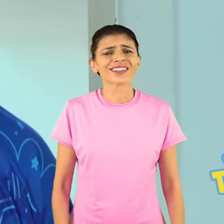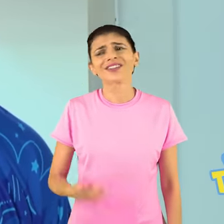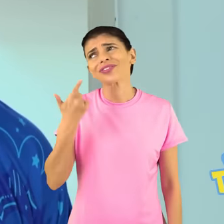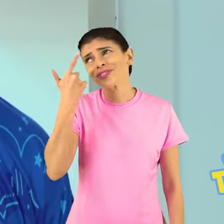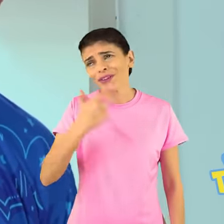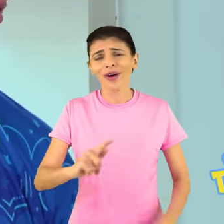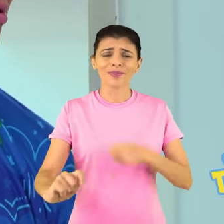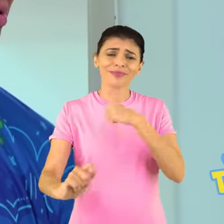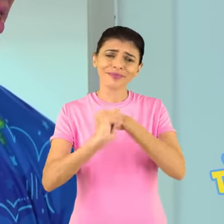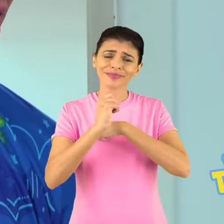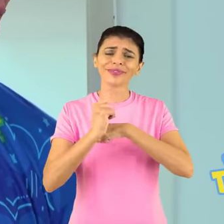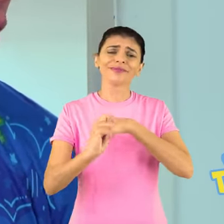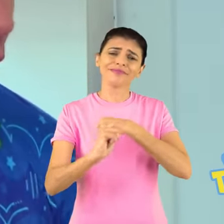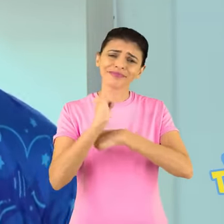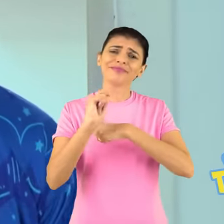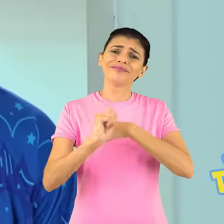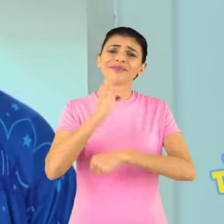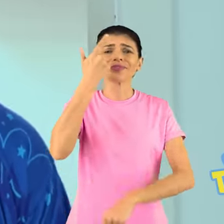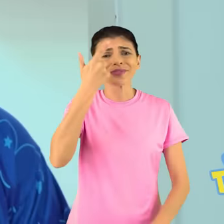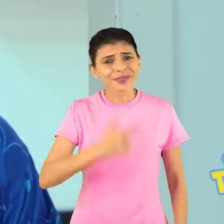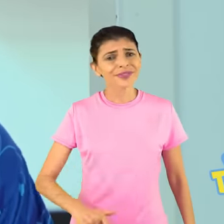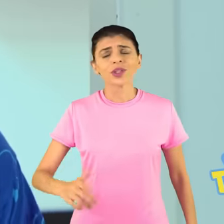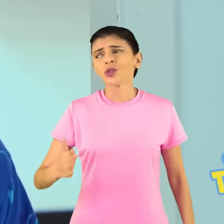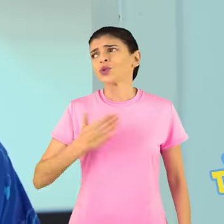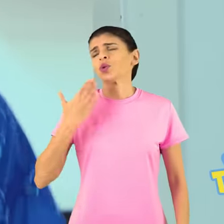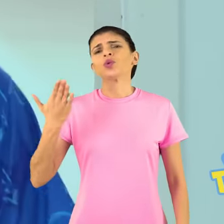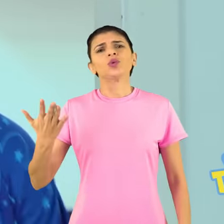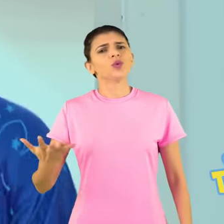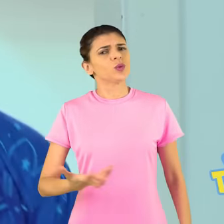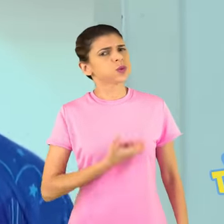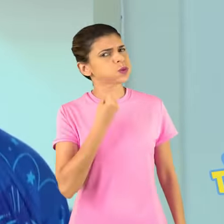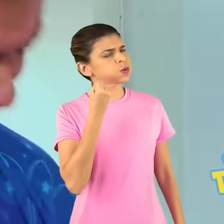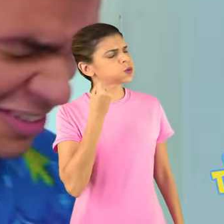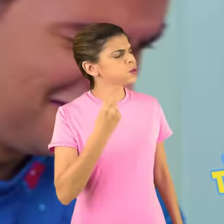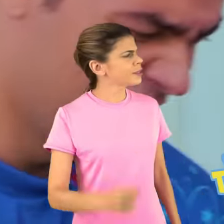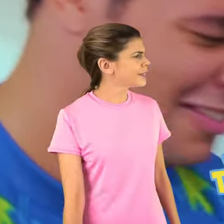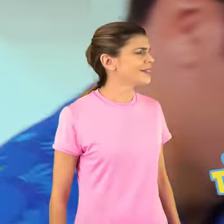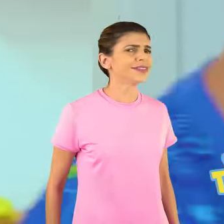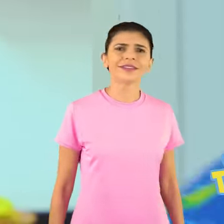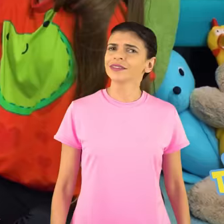De novo, não. Outro susto.